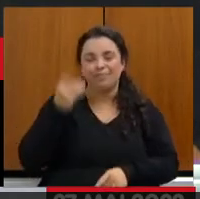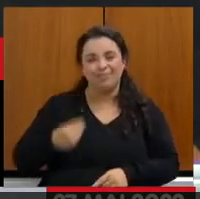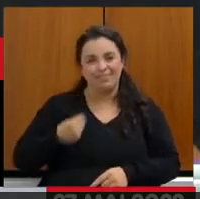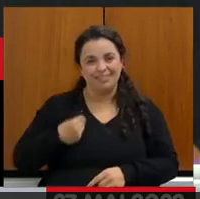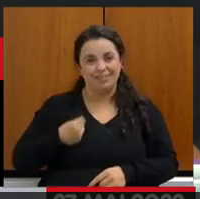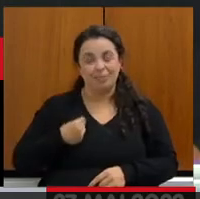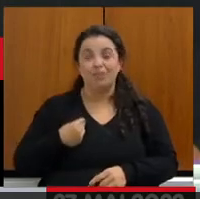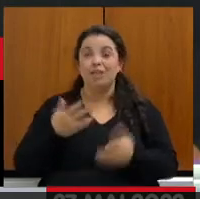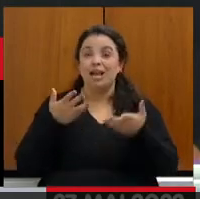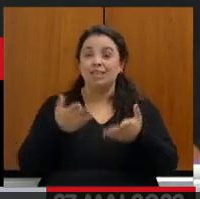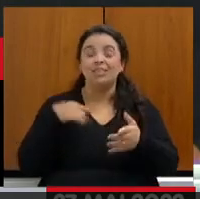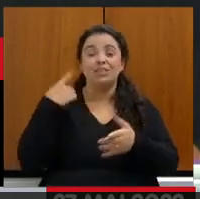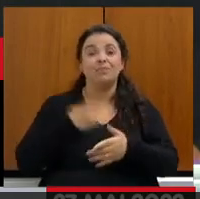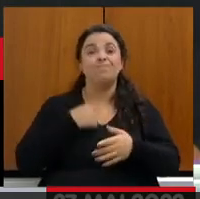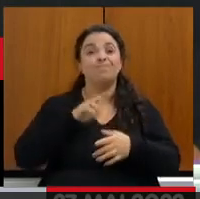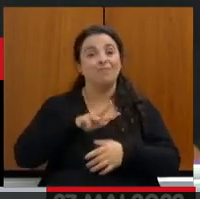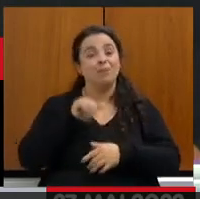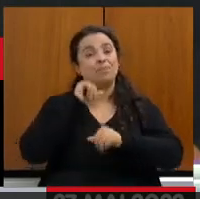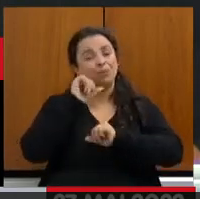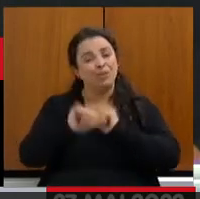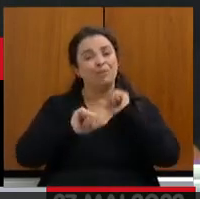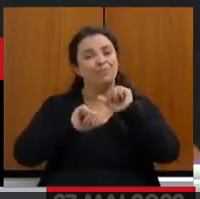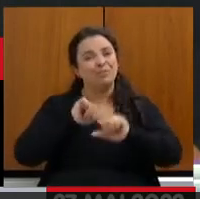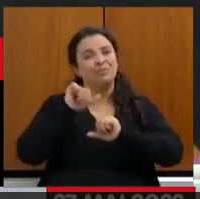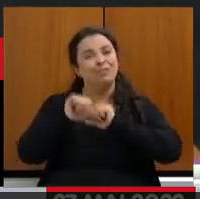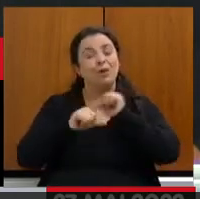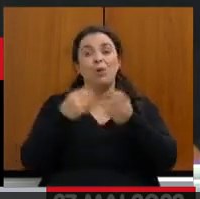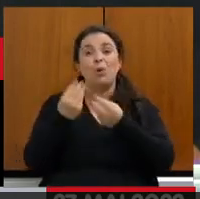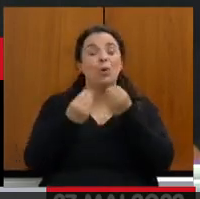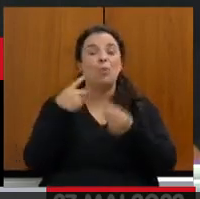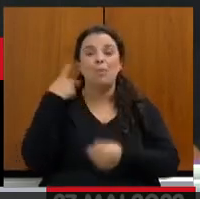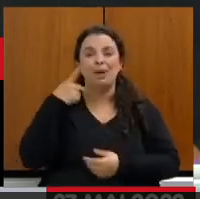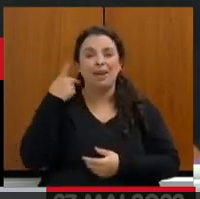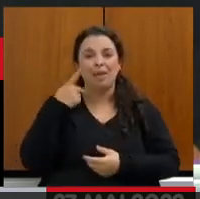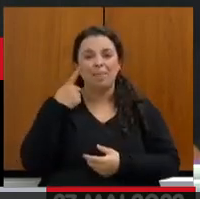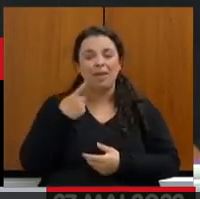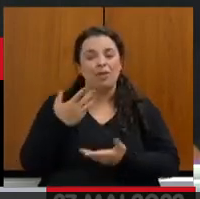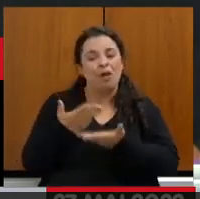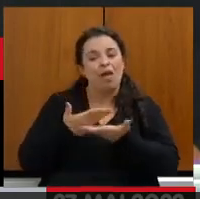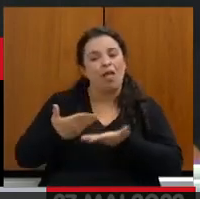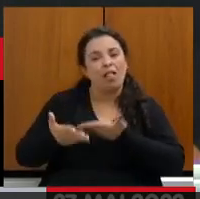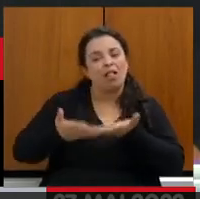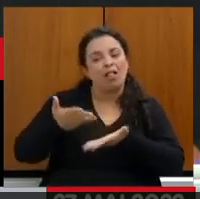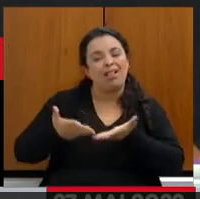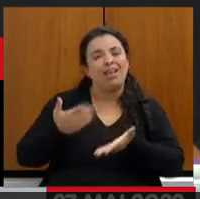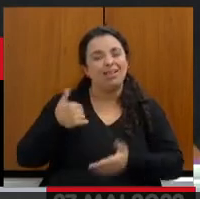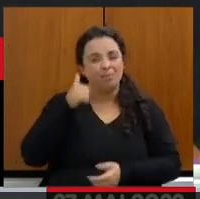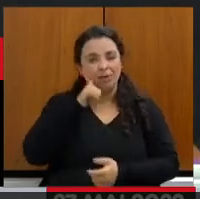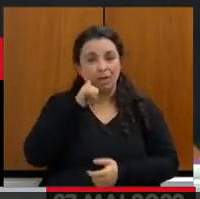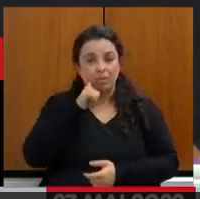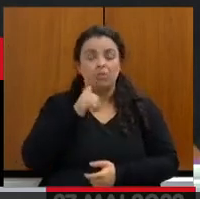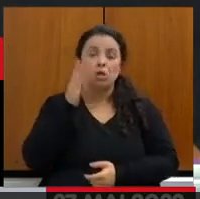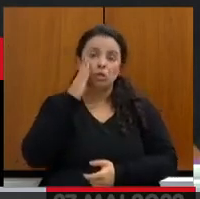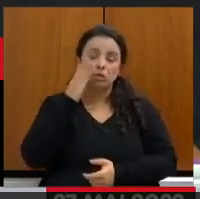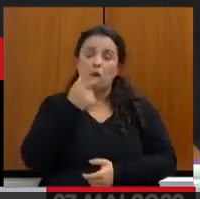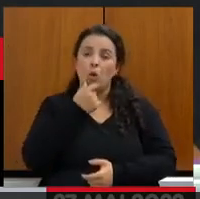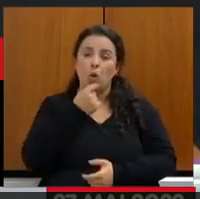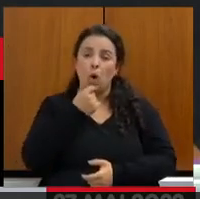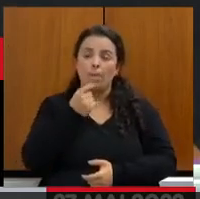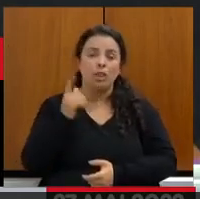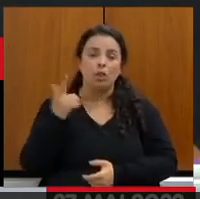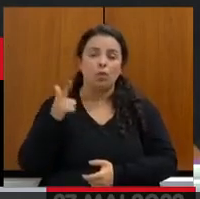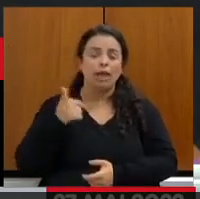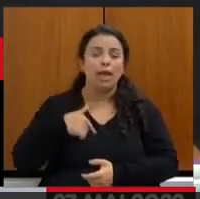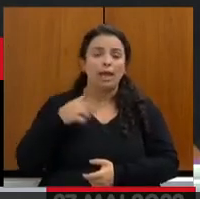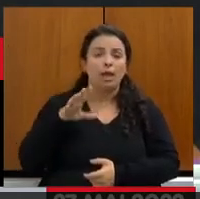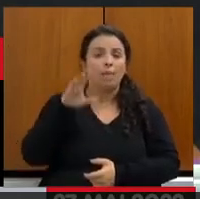a gente vai mudando também não é a forma como o Parlamento nos trata mesmo que os homens que a Maria não estão aqui para nos ouvir Mas